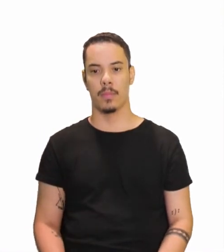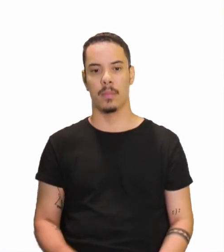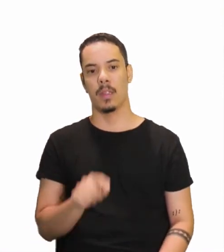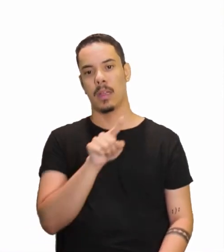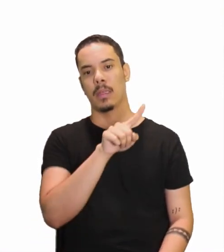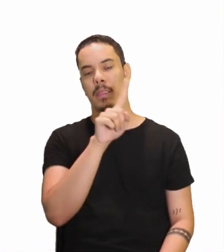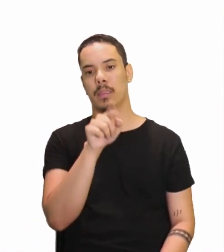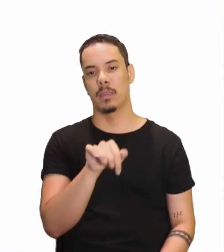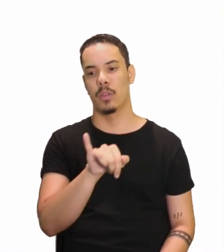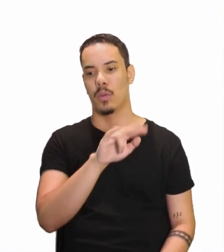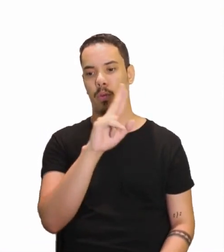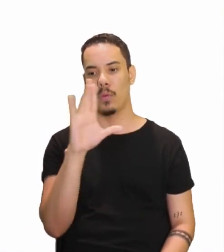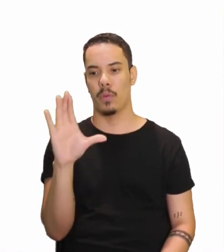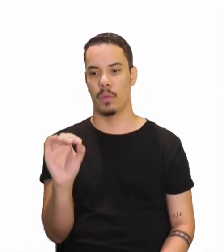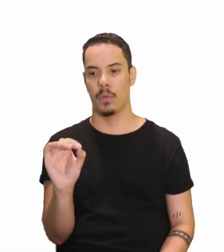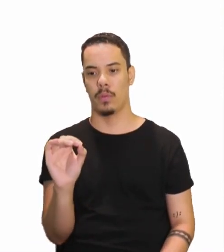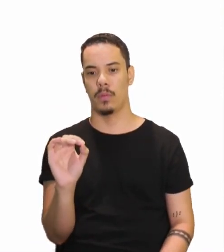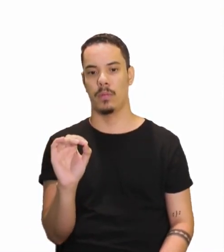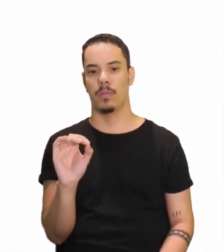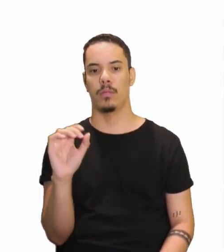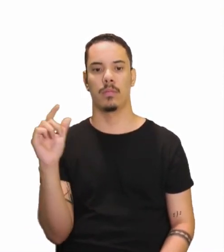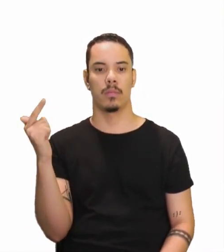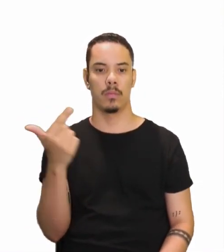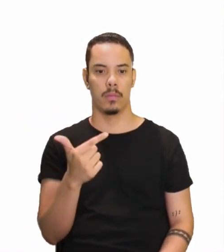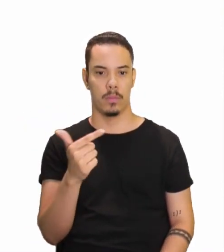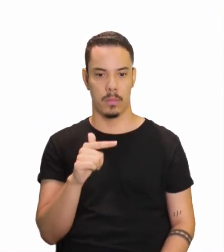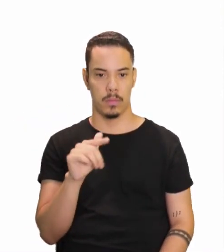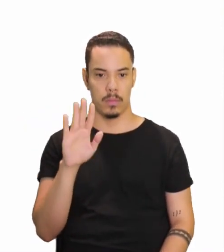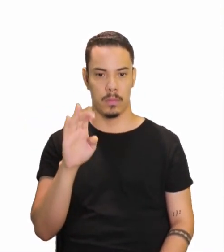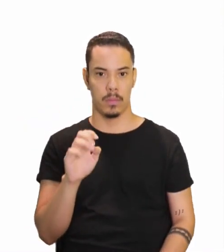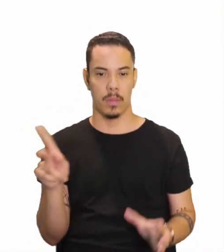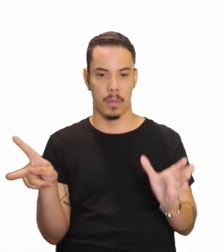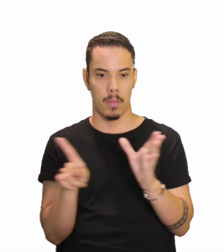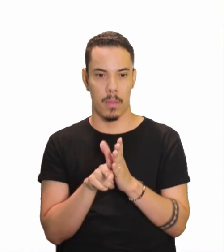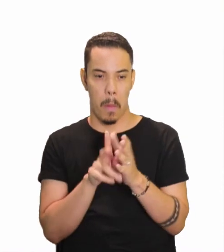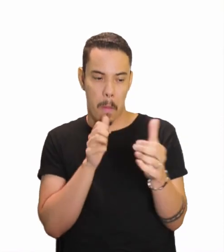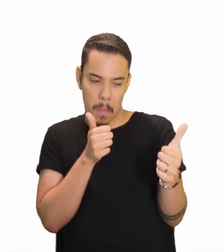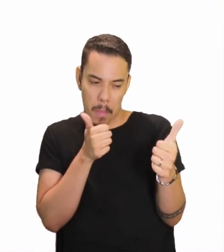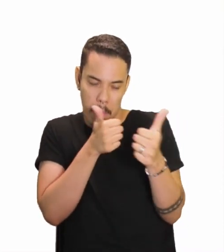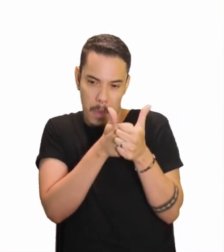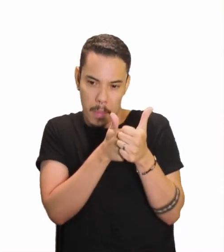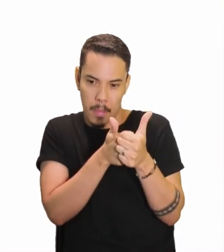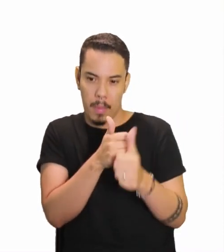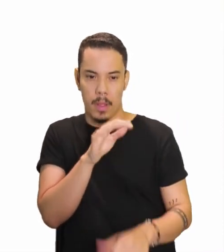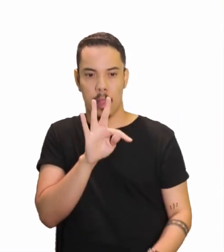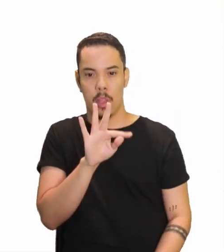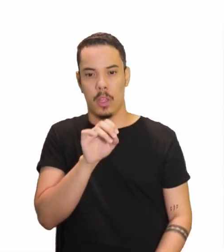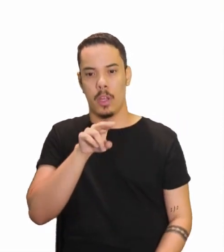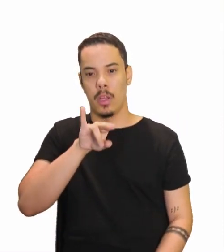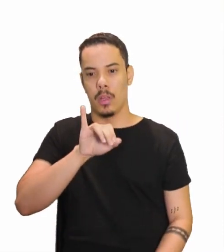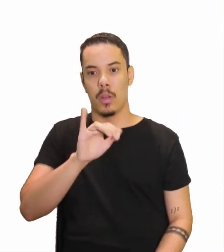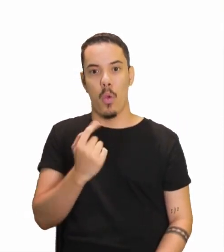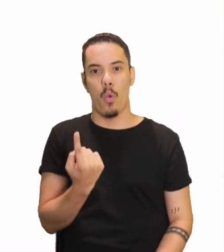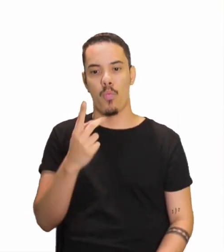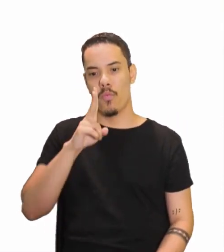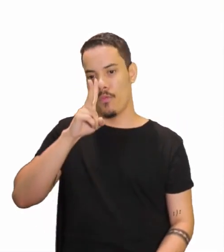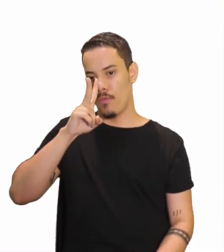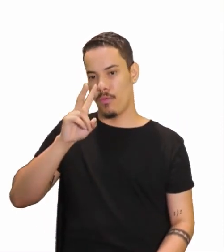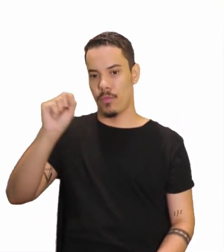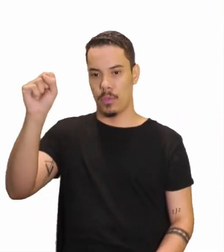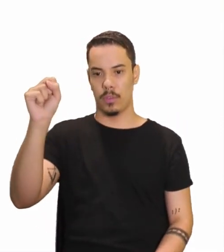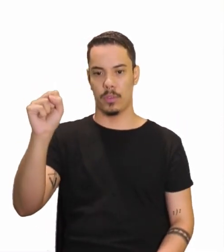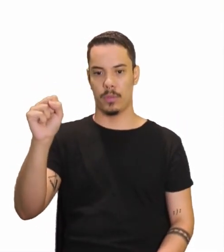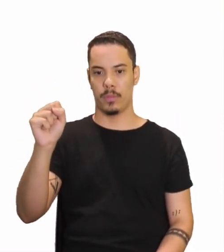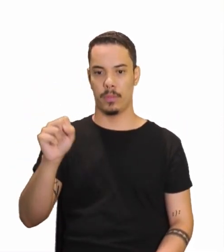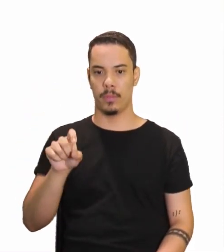bebezinho. Então, o segundo B é subtônica, é próximo da tônica. Só temos uma que pronunciamos forte, Que é